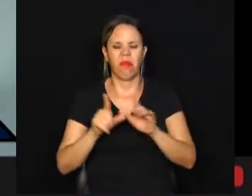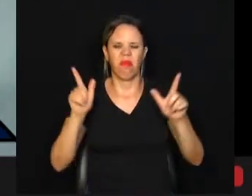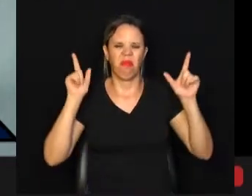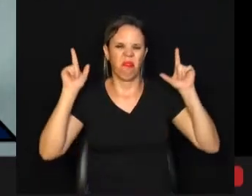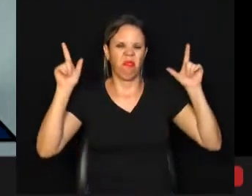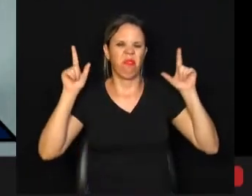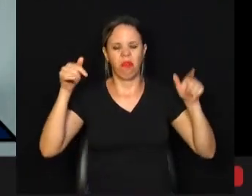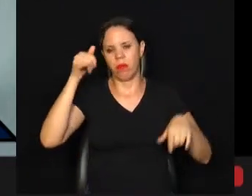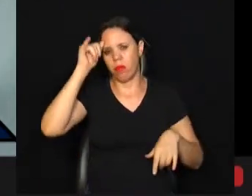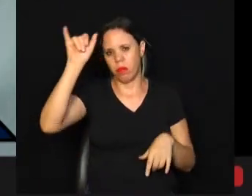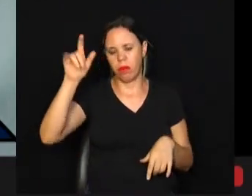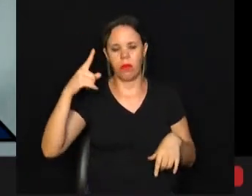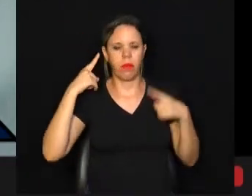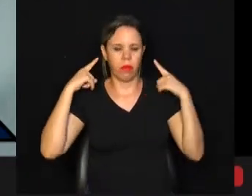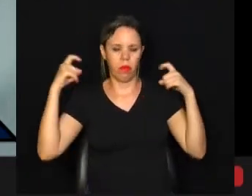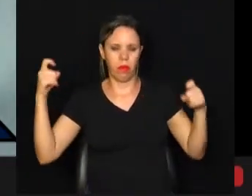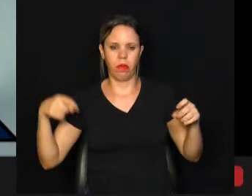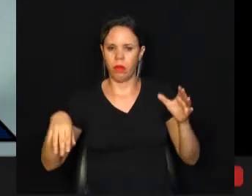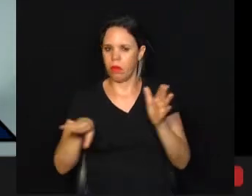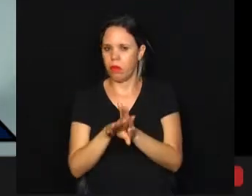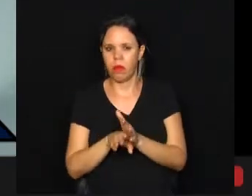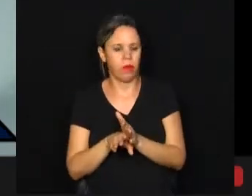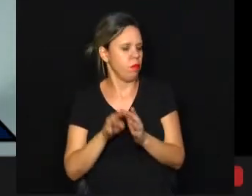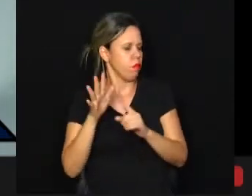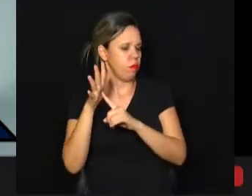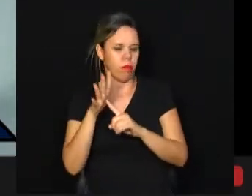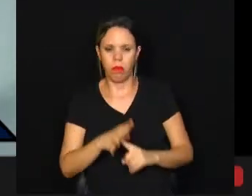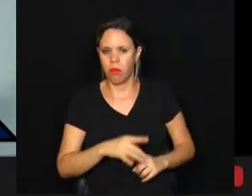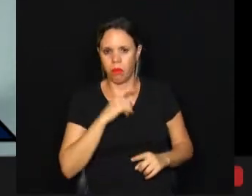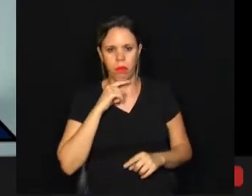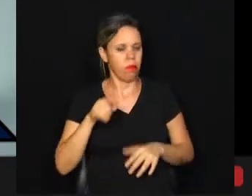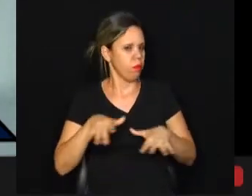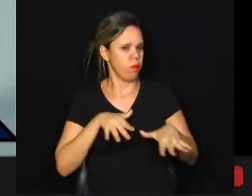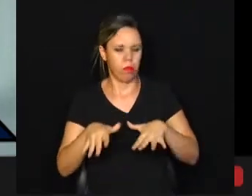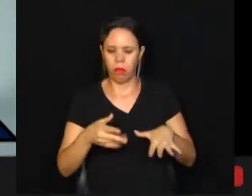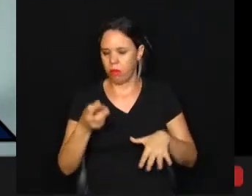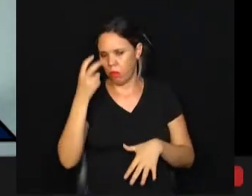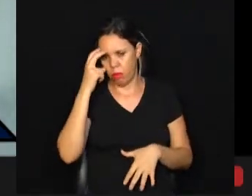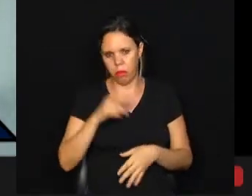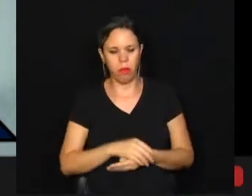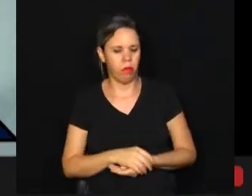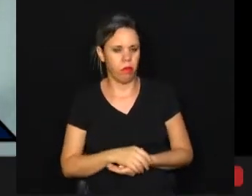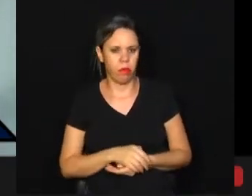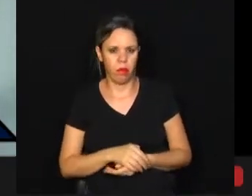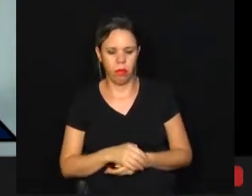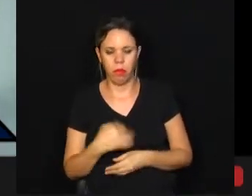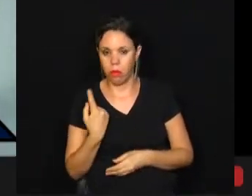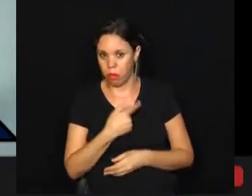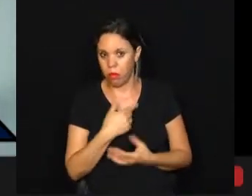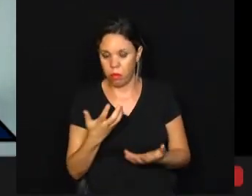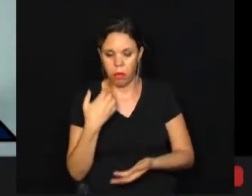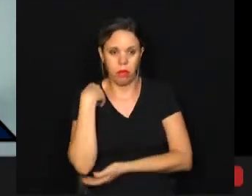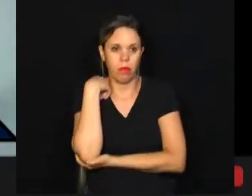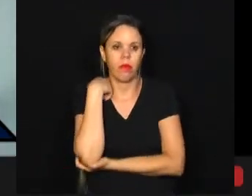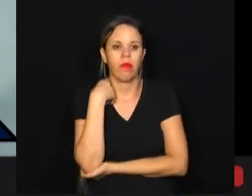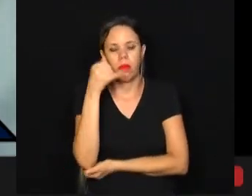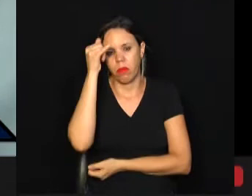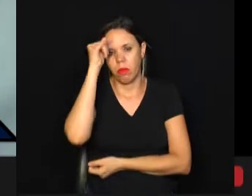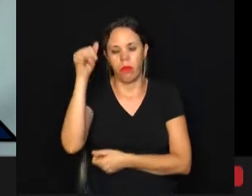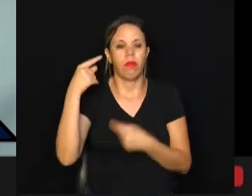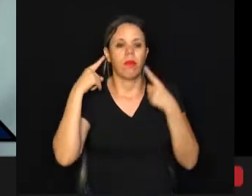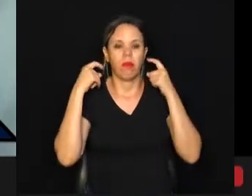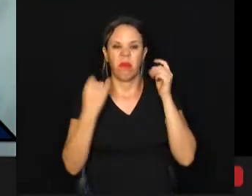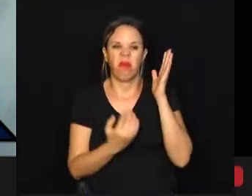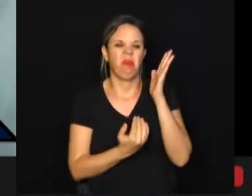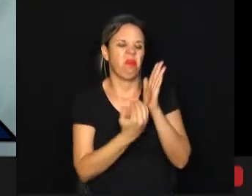Pancadão não é uma lei que veio para reprimir nenhum movimento cultural. O que a gente quer é evitar os